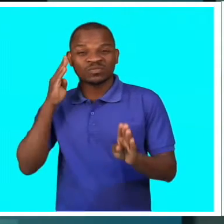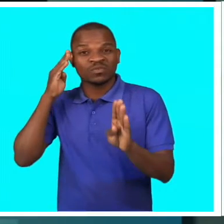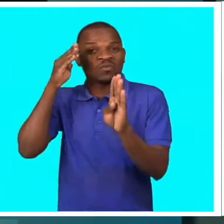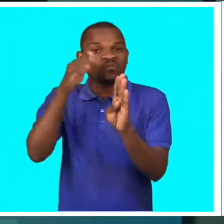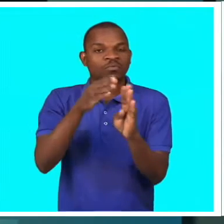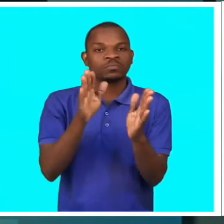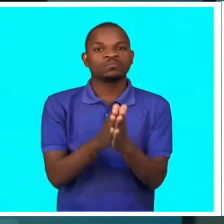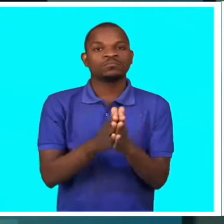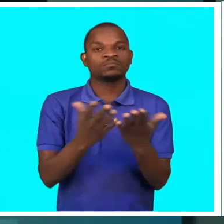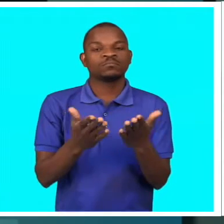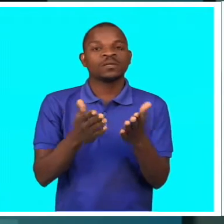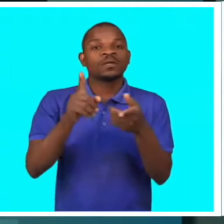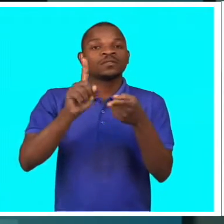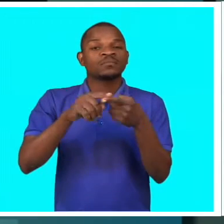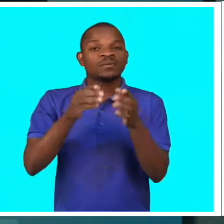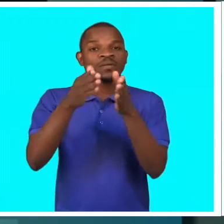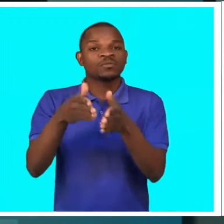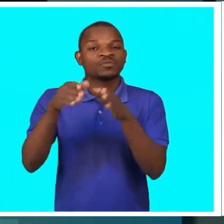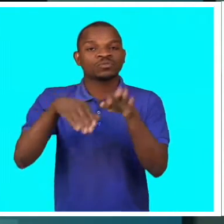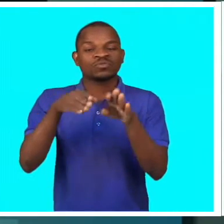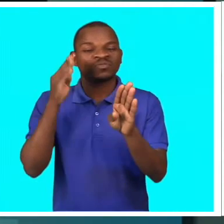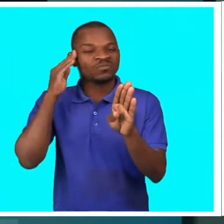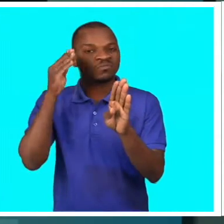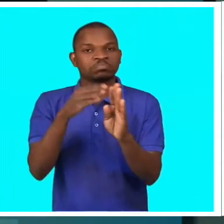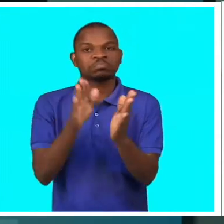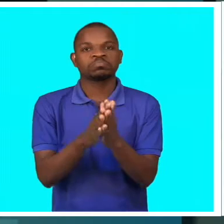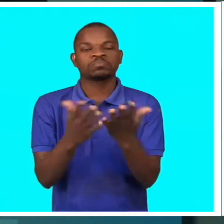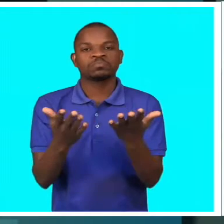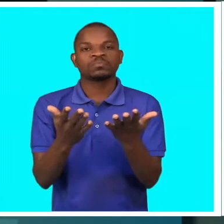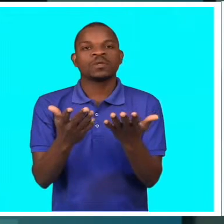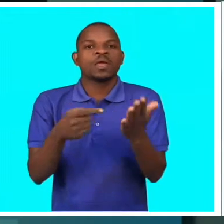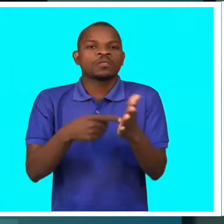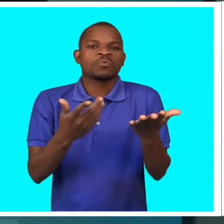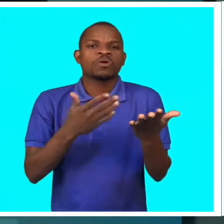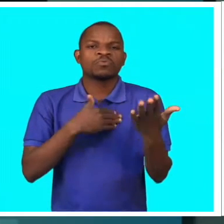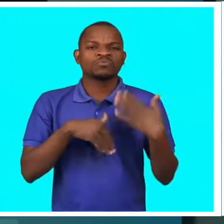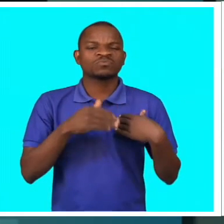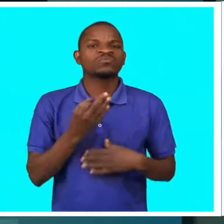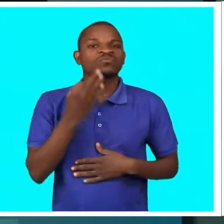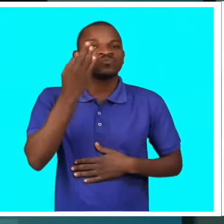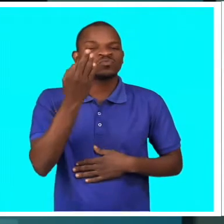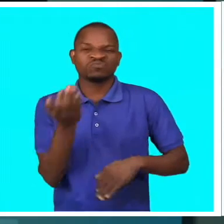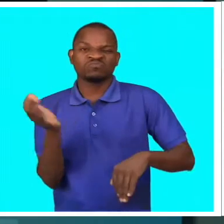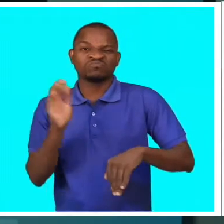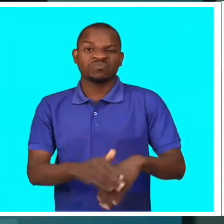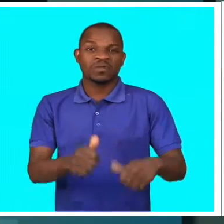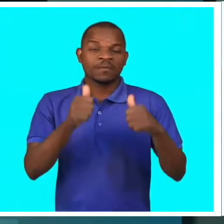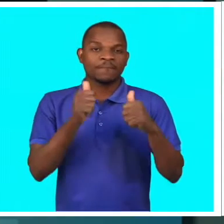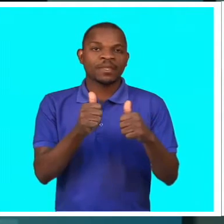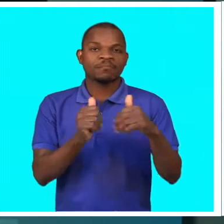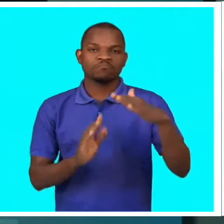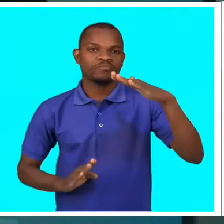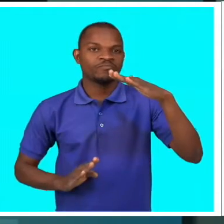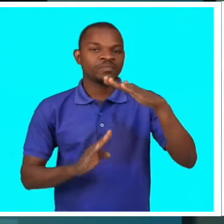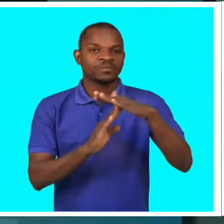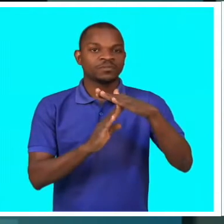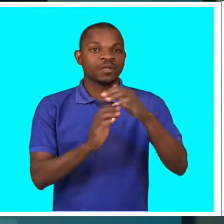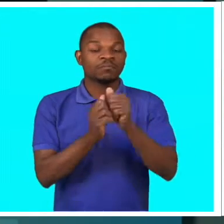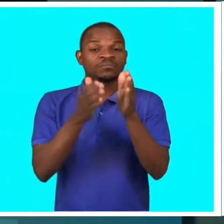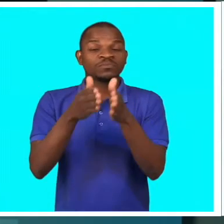foco, o nosso jogador não tem um foco direcionado. Eu quero ser um grande jogador, eu quero atingir estas metas.